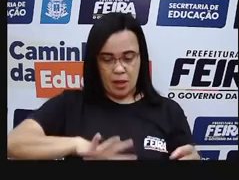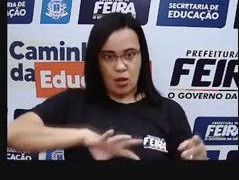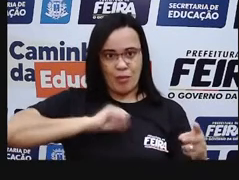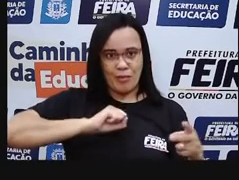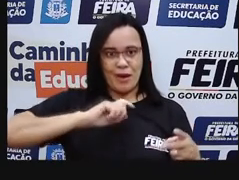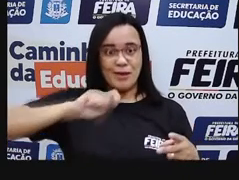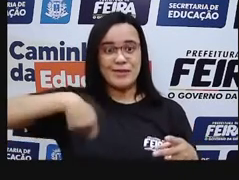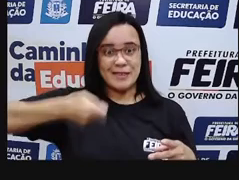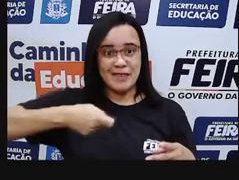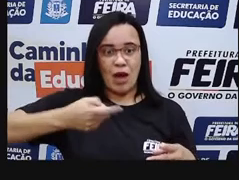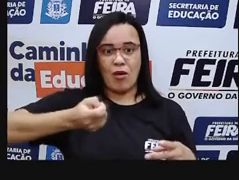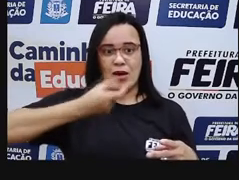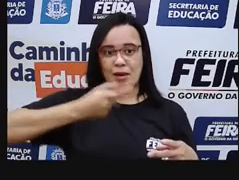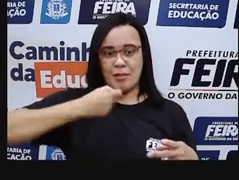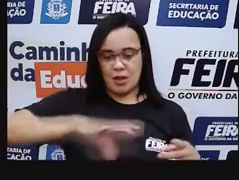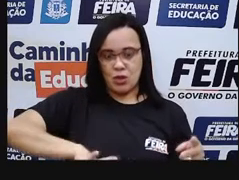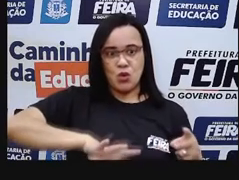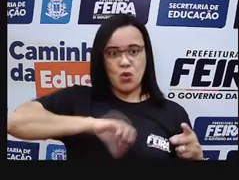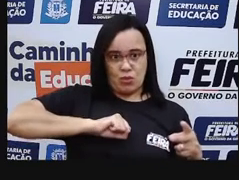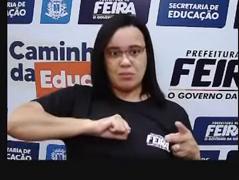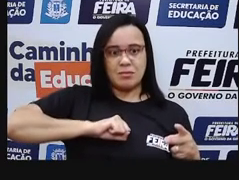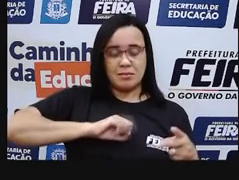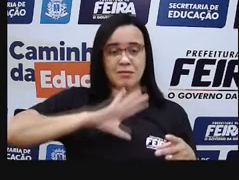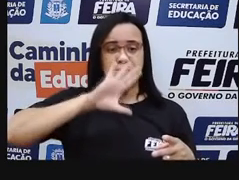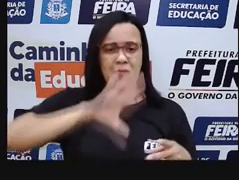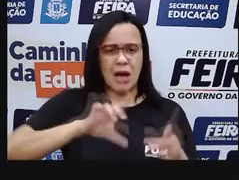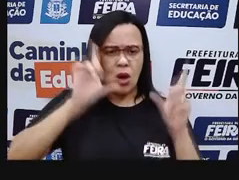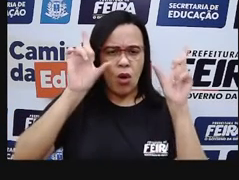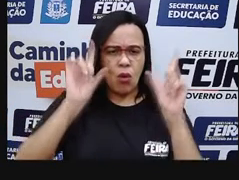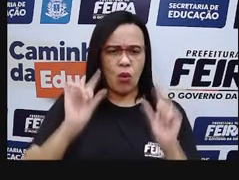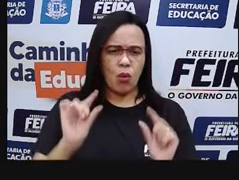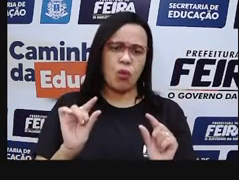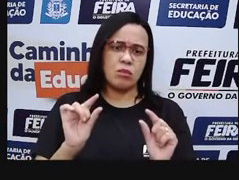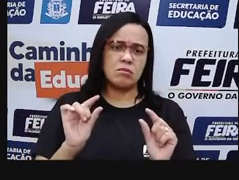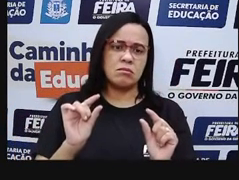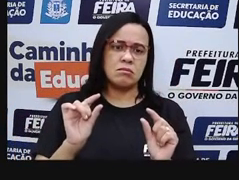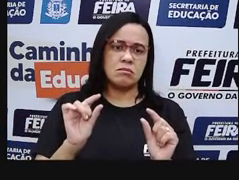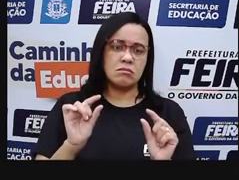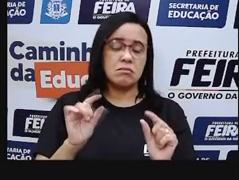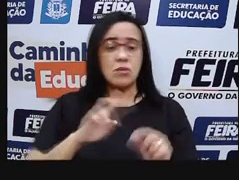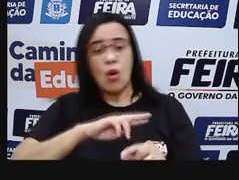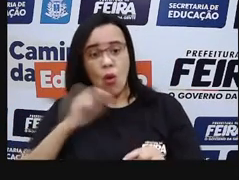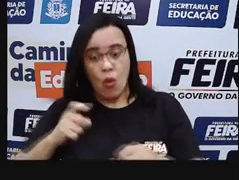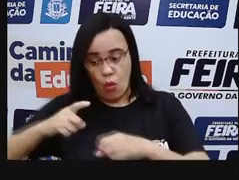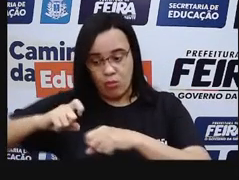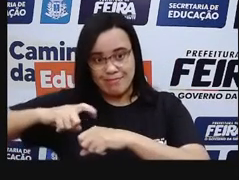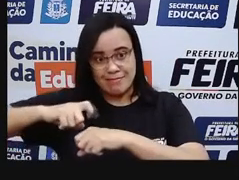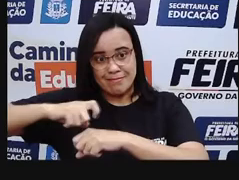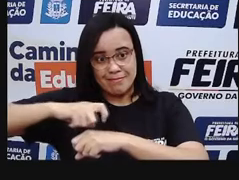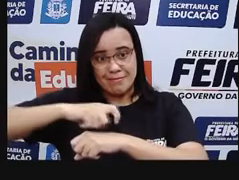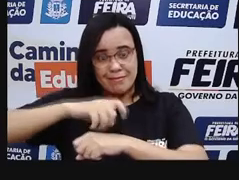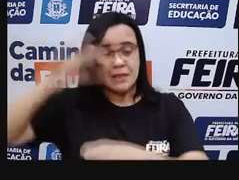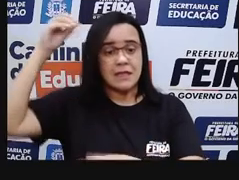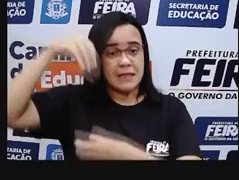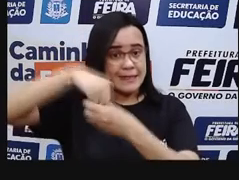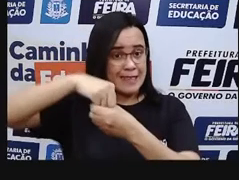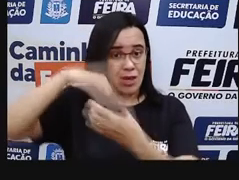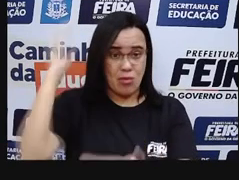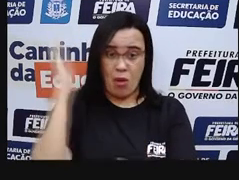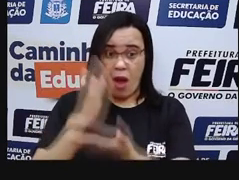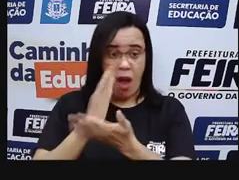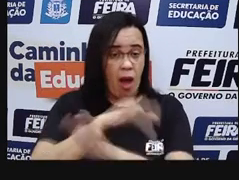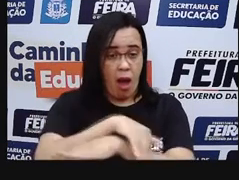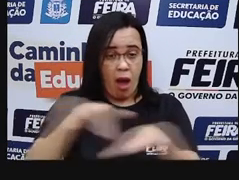diminuir o crescimento de outro mesmo microrganismo ou até mesmo pode matar só que microrganismo entende a